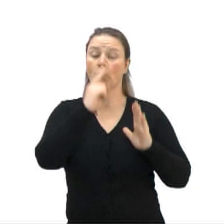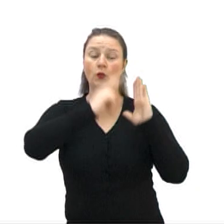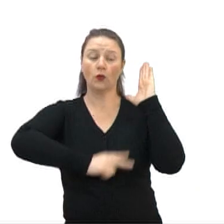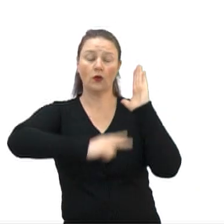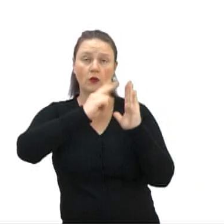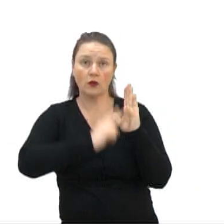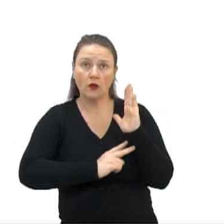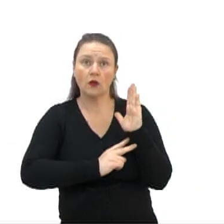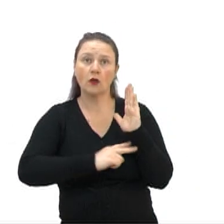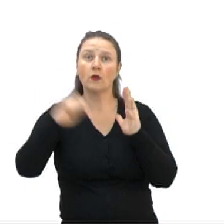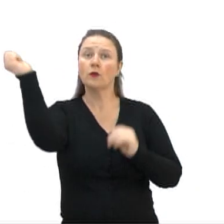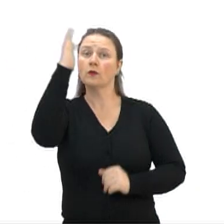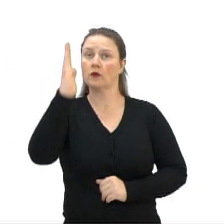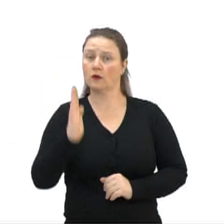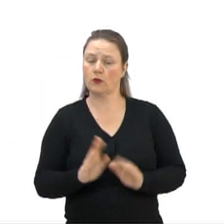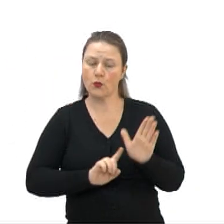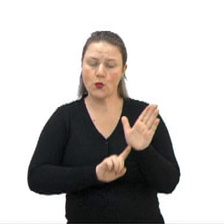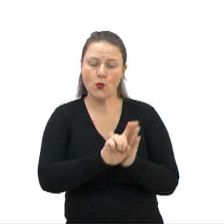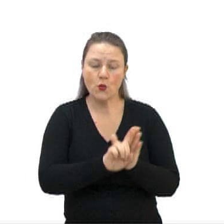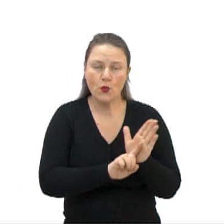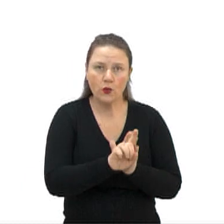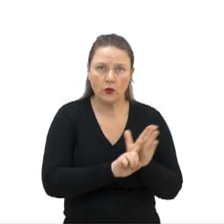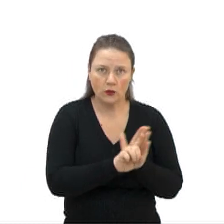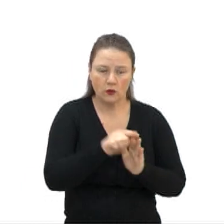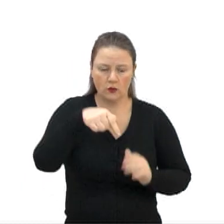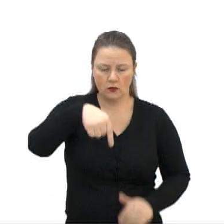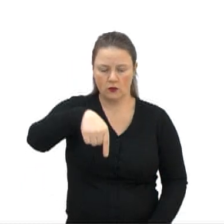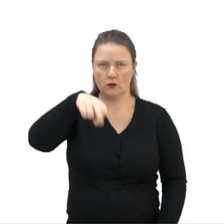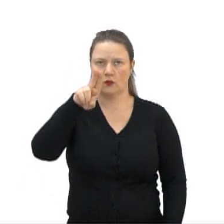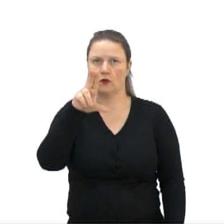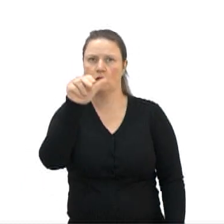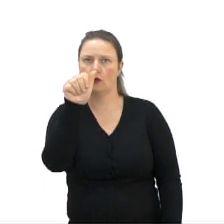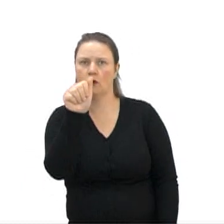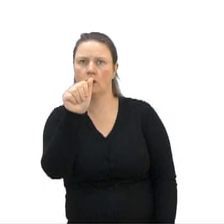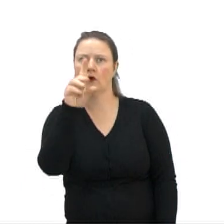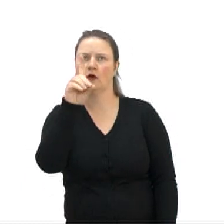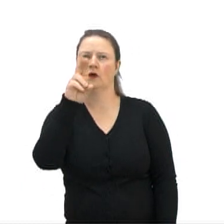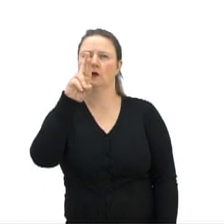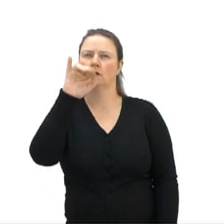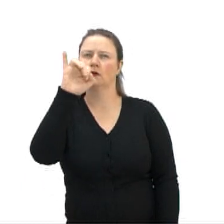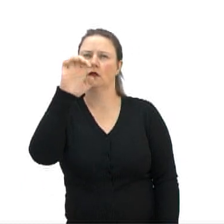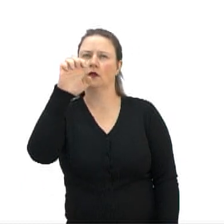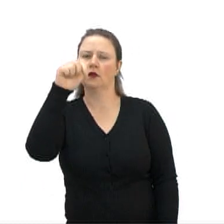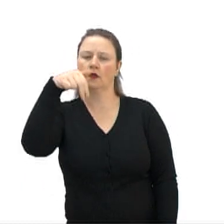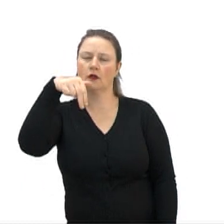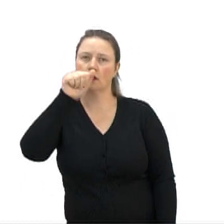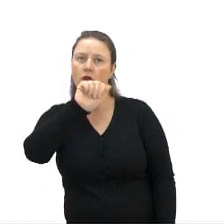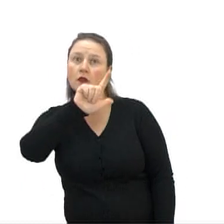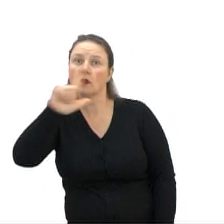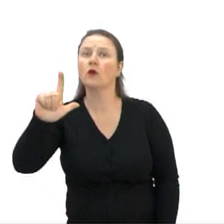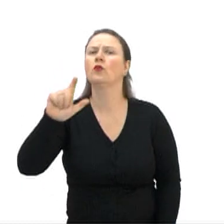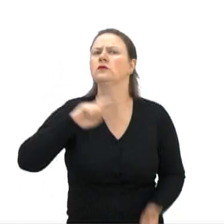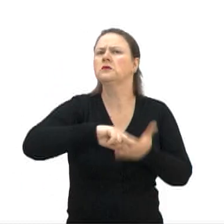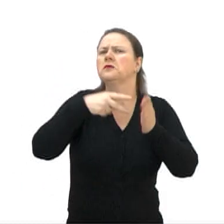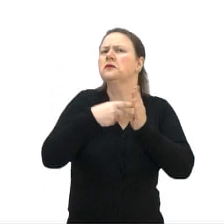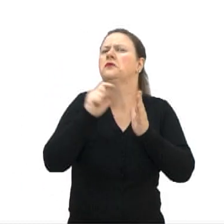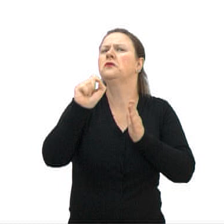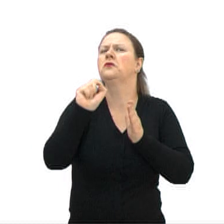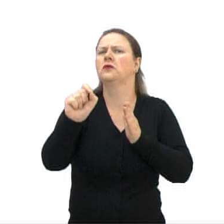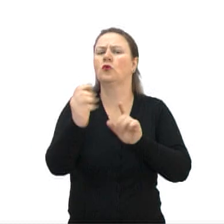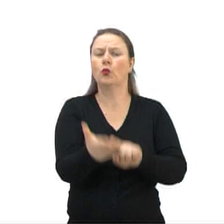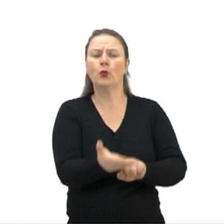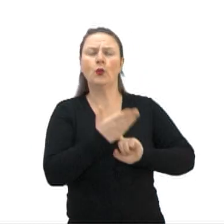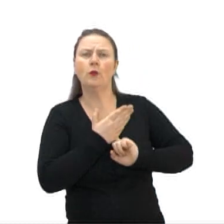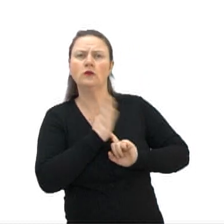Leitura no Brasil é uma pesquisa quadrienal. O que que esse quadrienal significa? O uso da palavra quadrienal nos indica que a